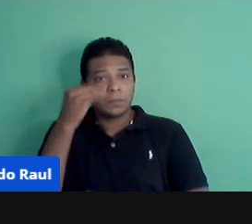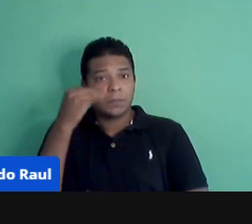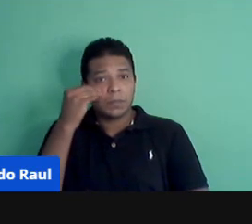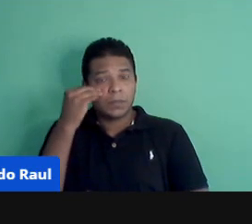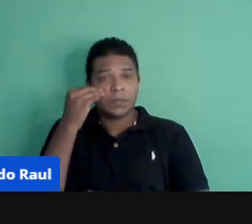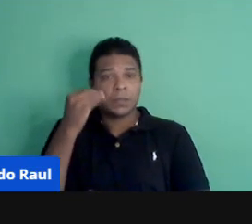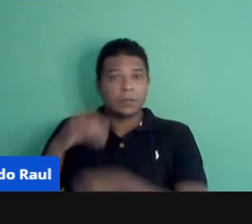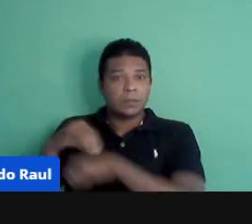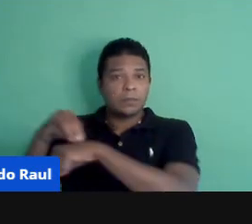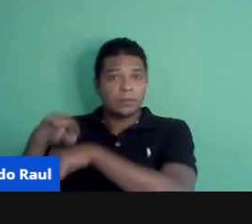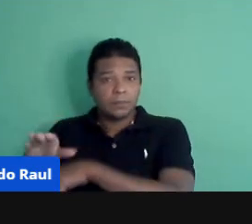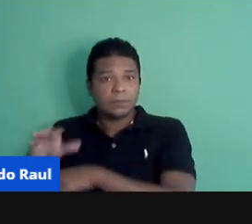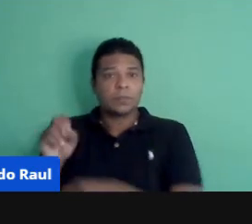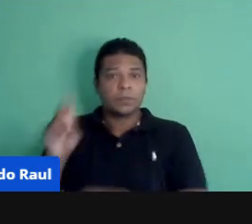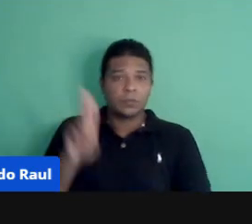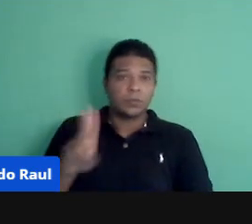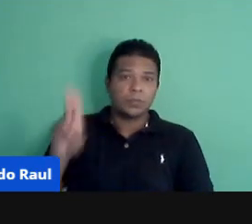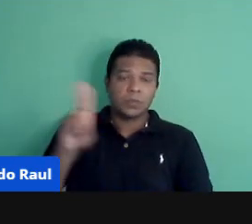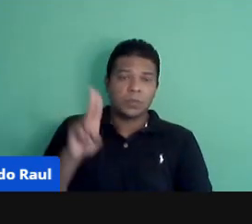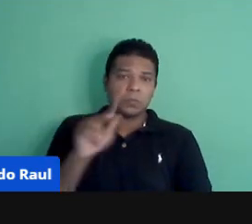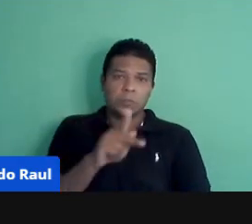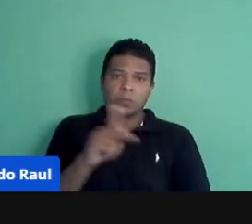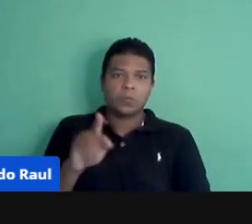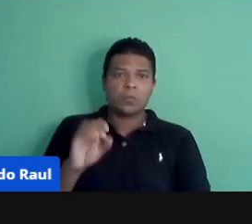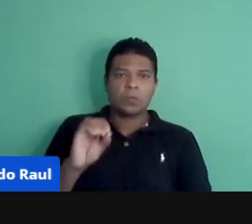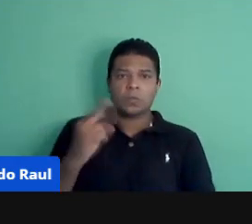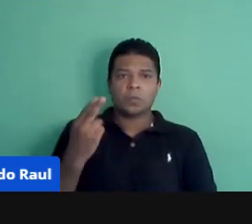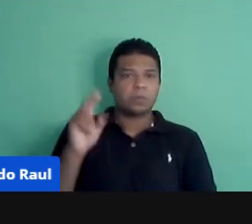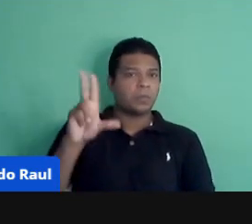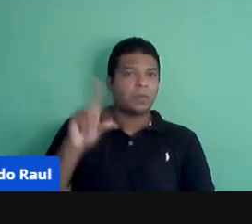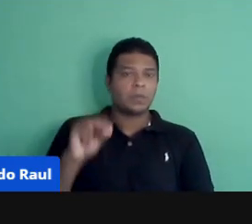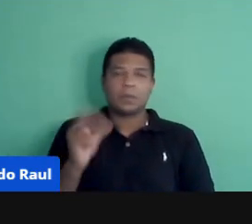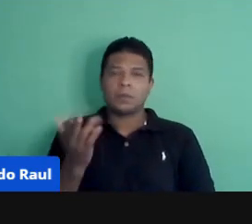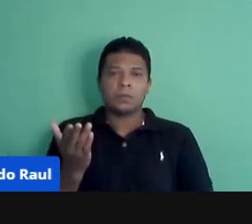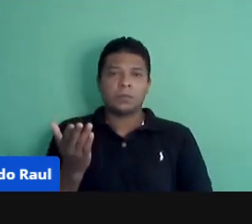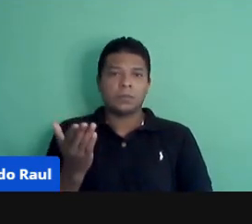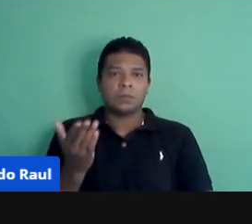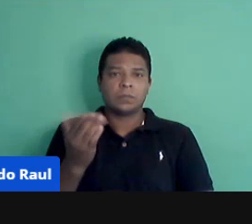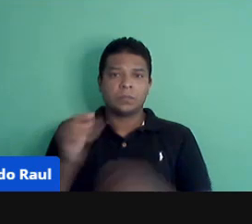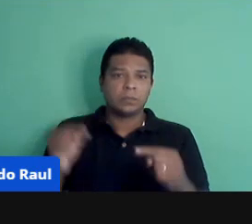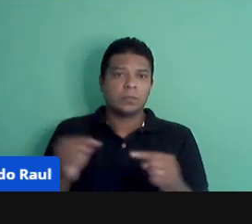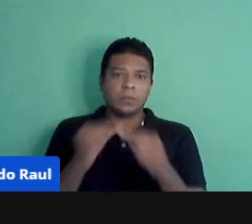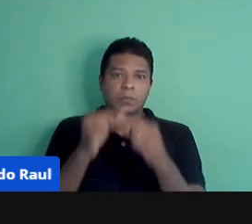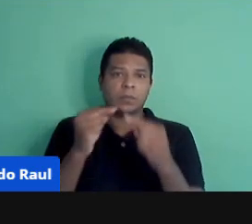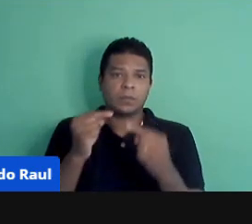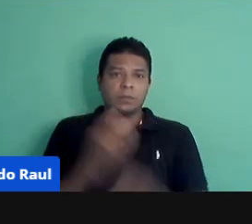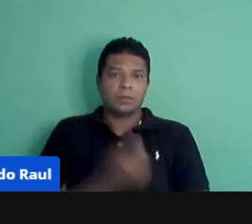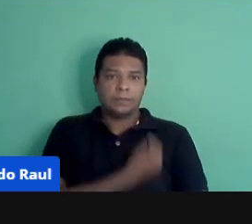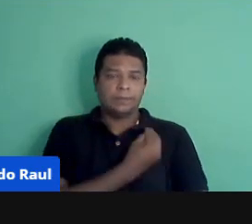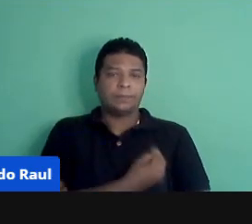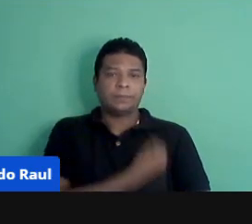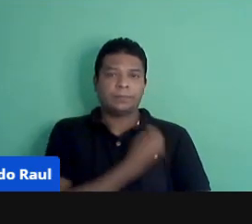pode ser utilizada por um outro professor ou não, de acordo aí com a sua realidade, né?